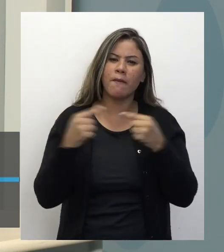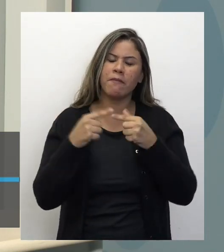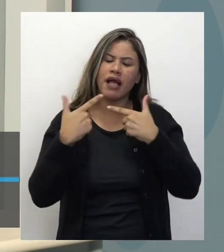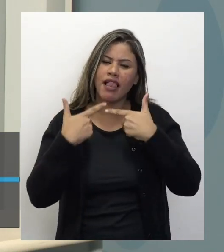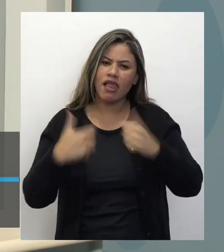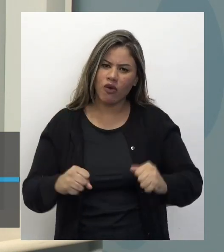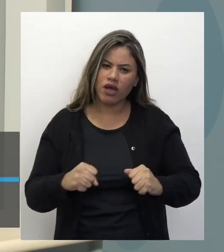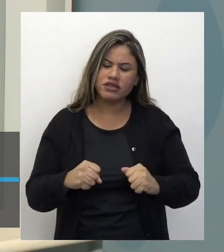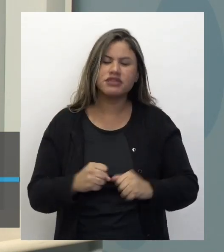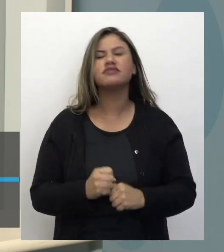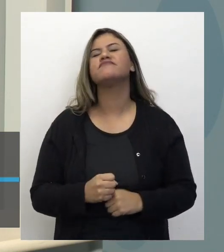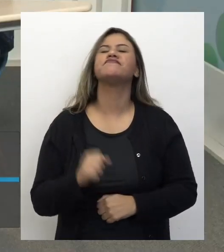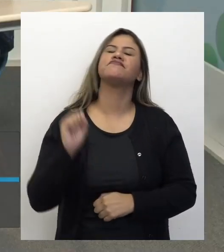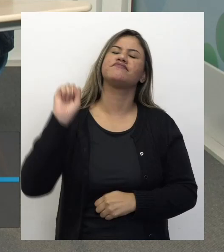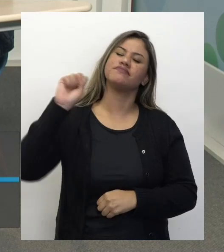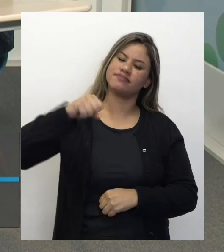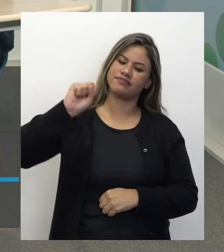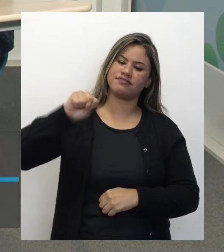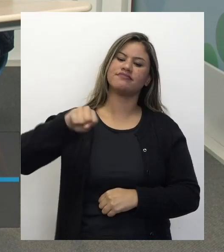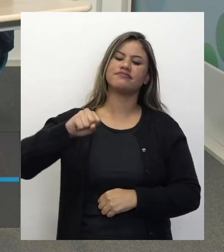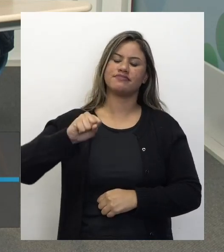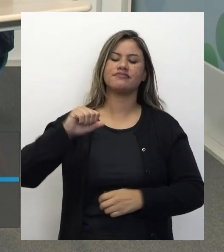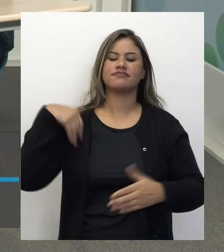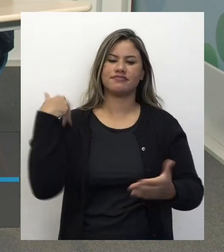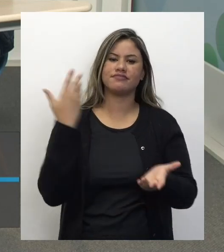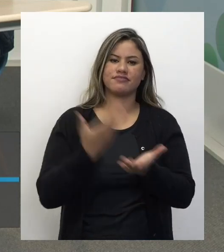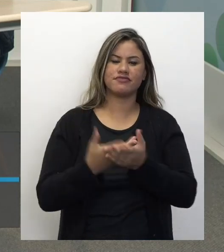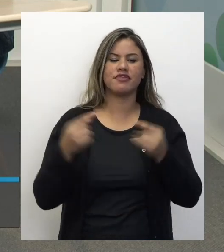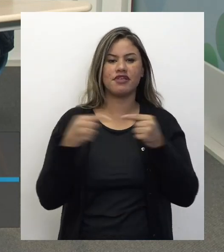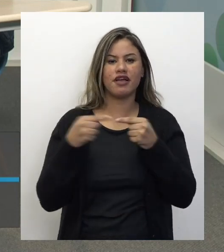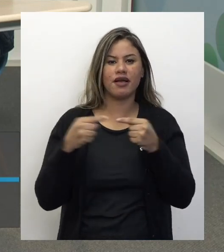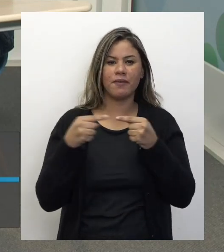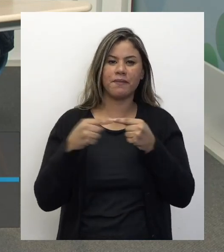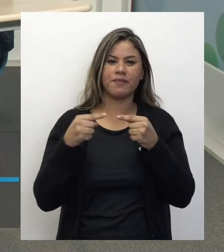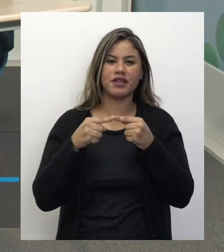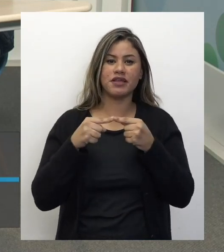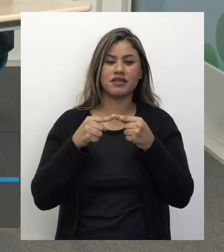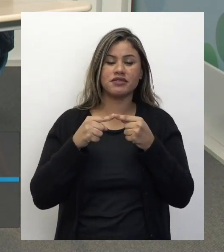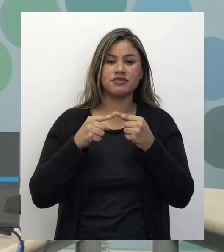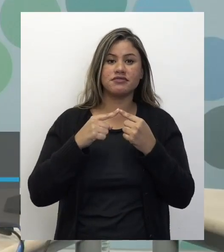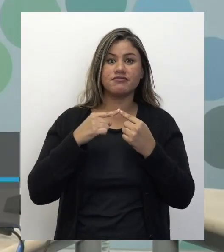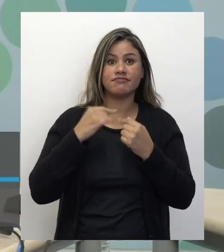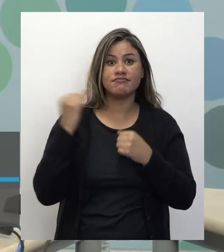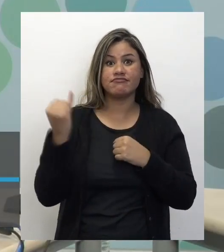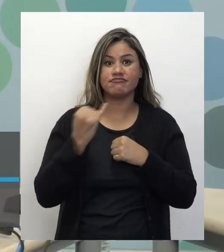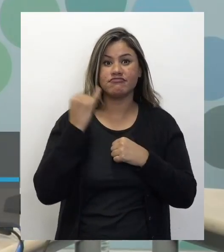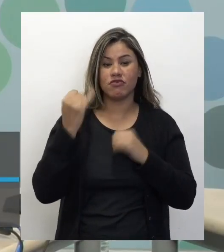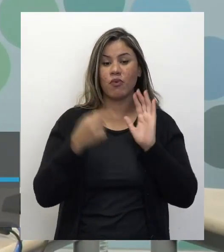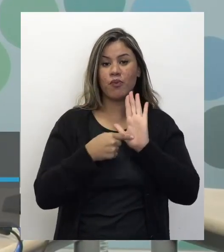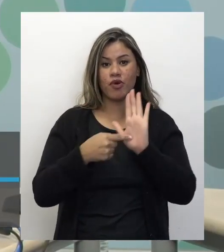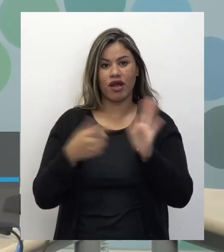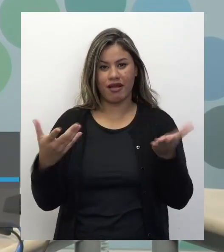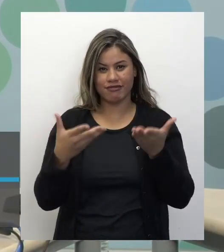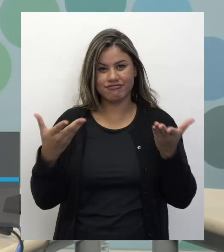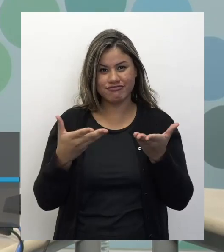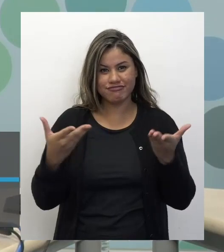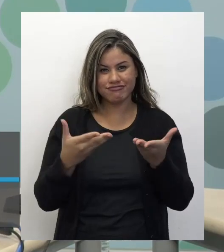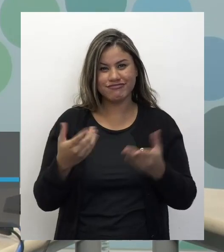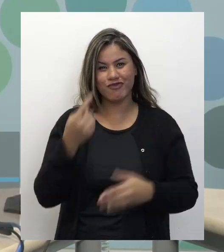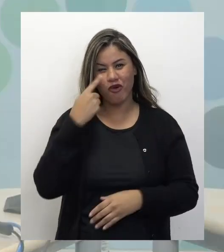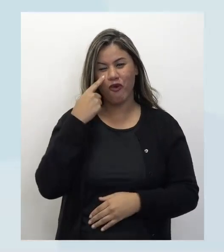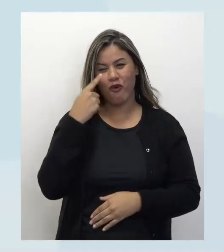Com certeza, Juliana, reflete até os dias de hoje, que é exatamente o ponto que eu vou colocar para vocês aí na tela agora. Olha só